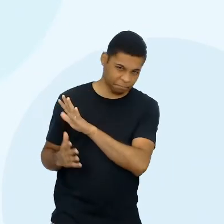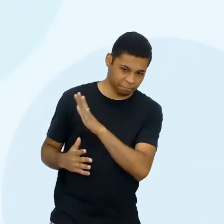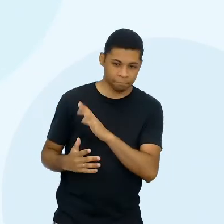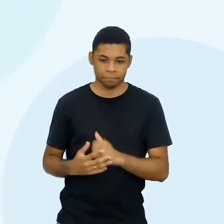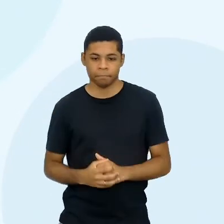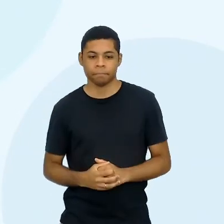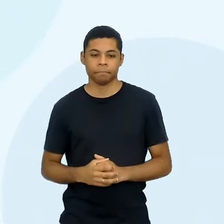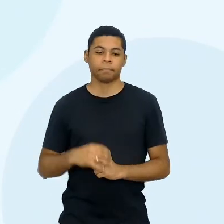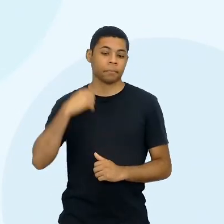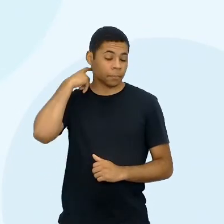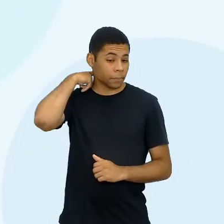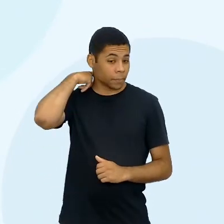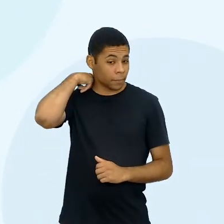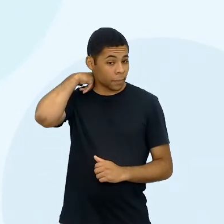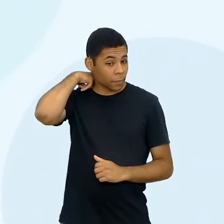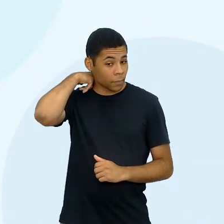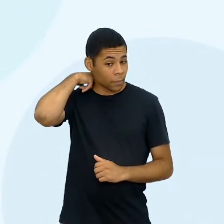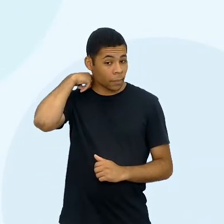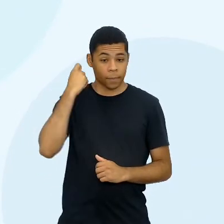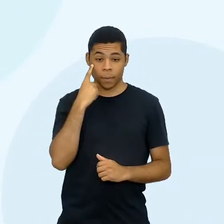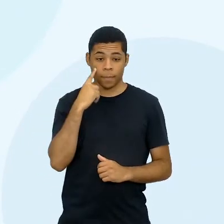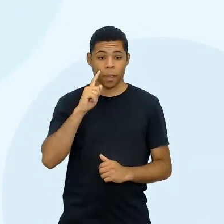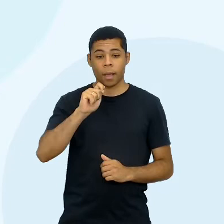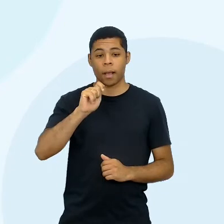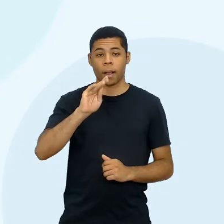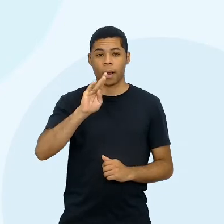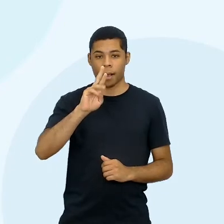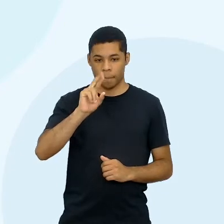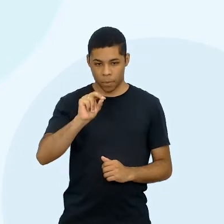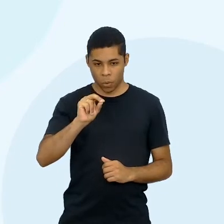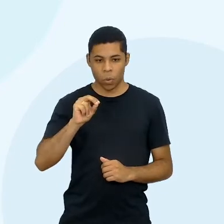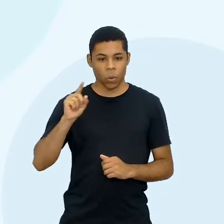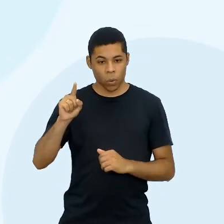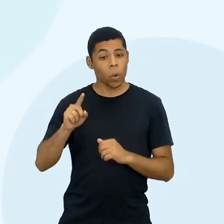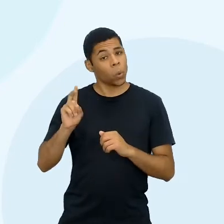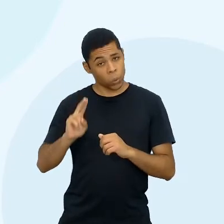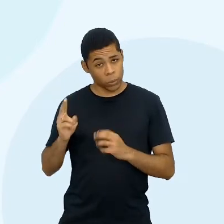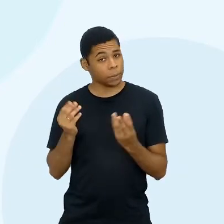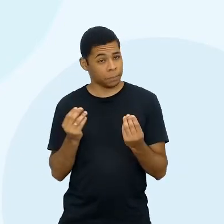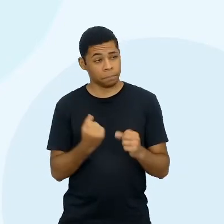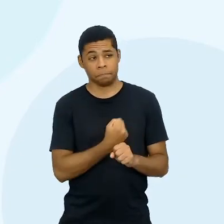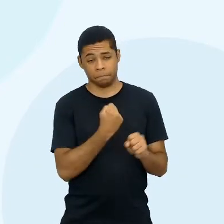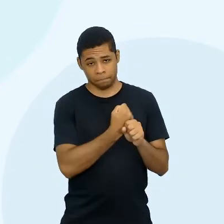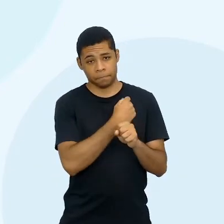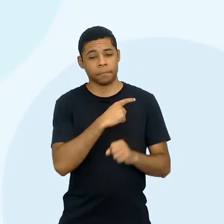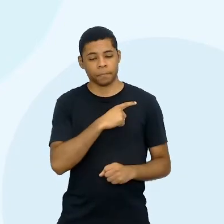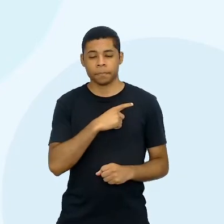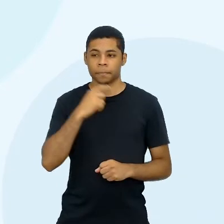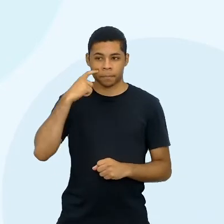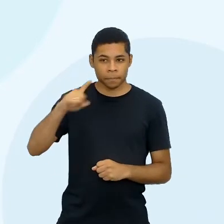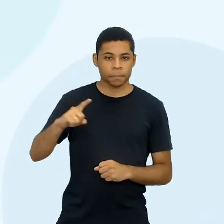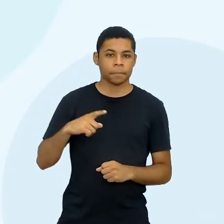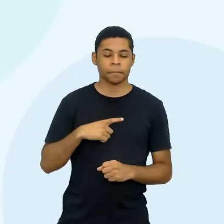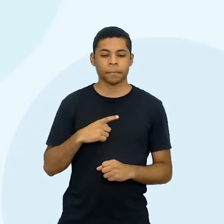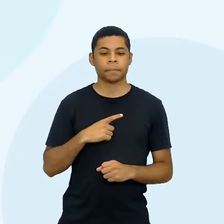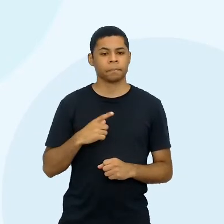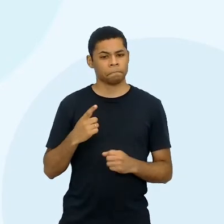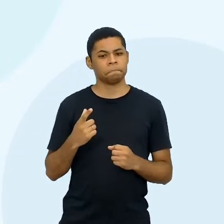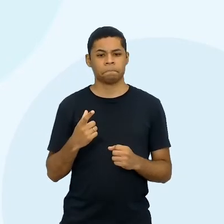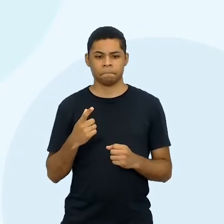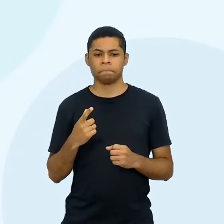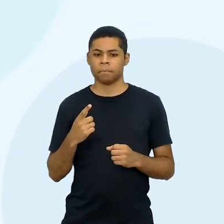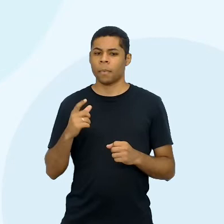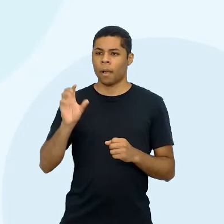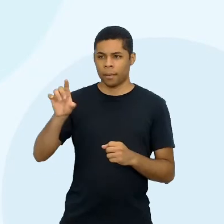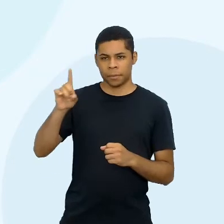imagem que tem à esquerda. Já o gabbro, né, são comercializados aí como material de construção, né, a gente vê aí, tem características disso,